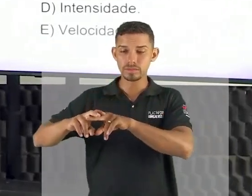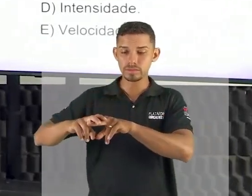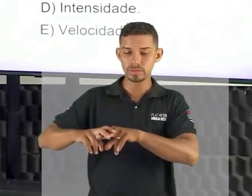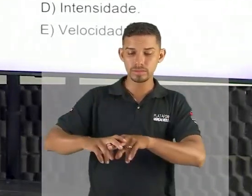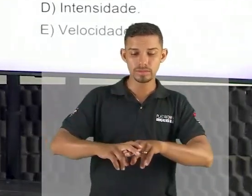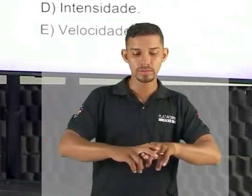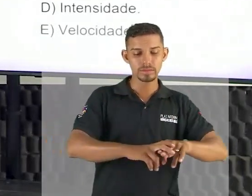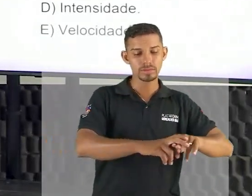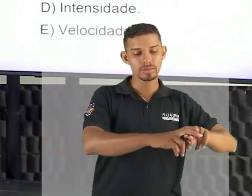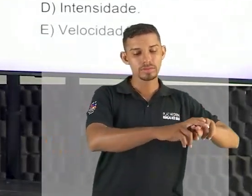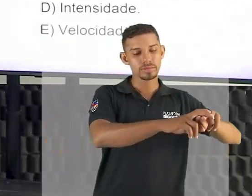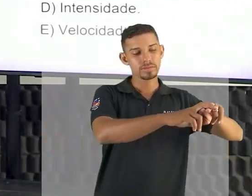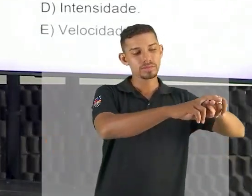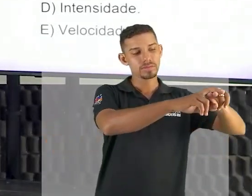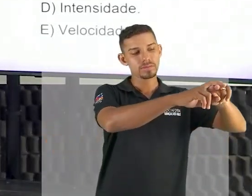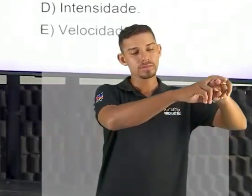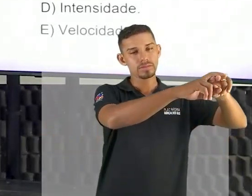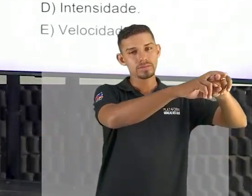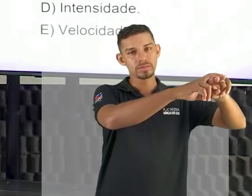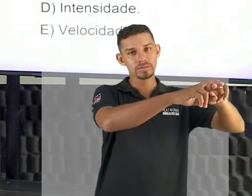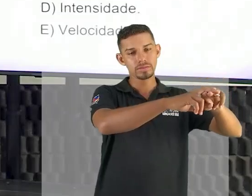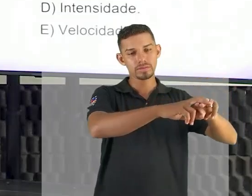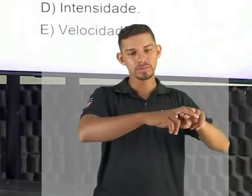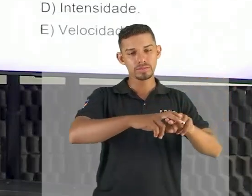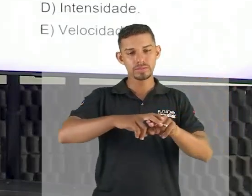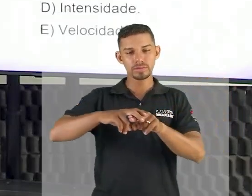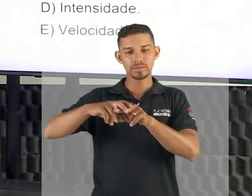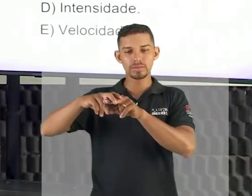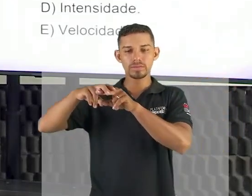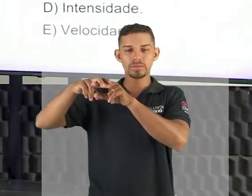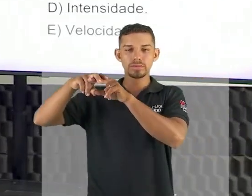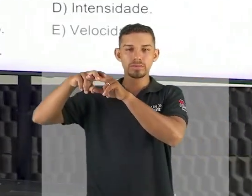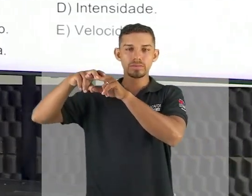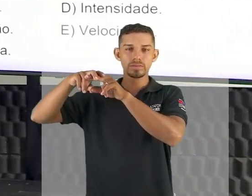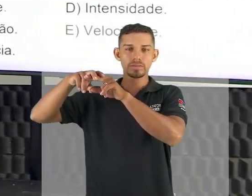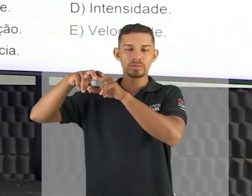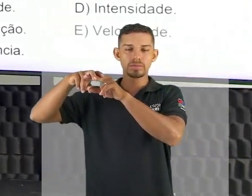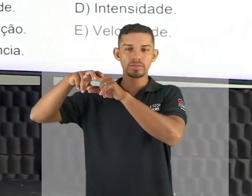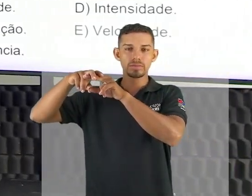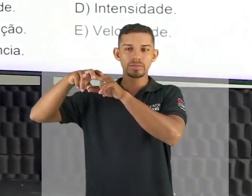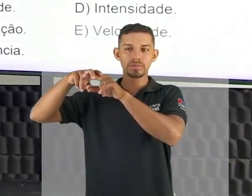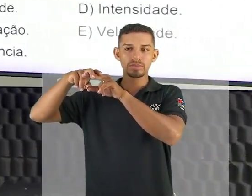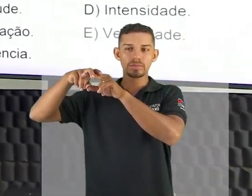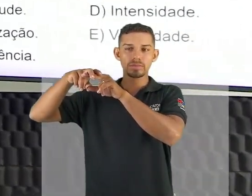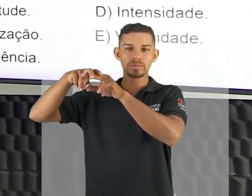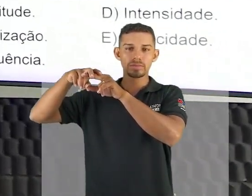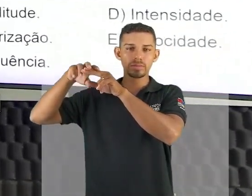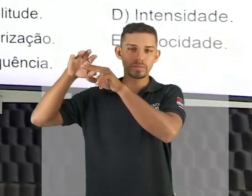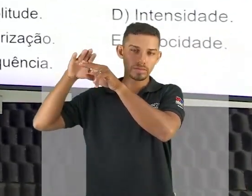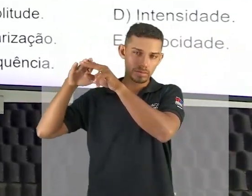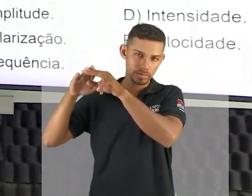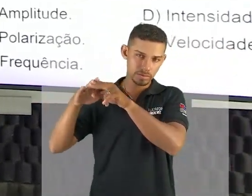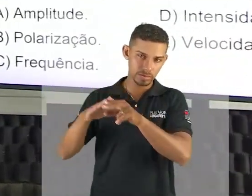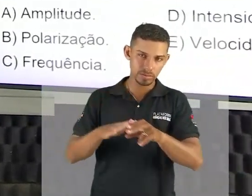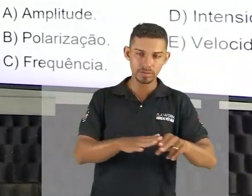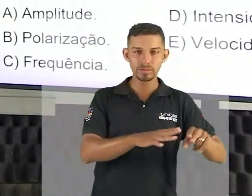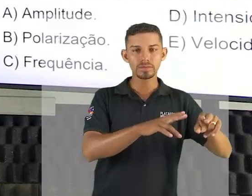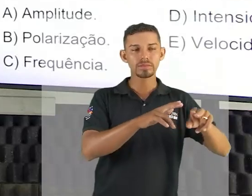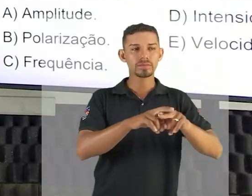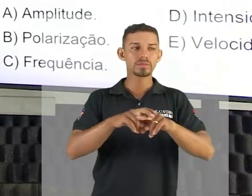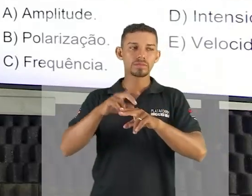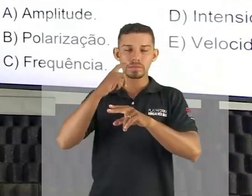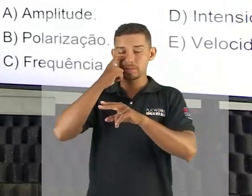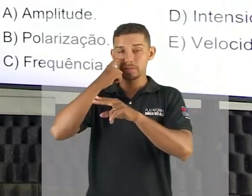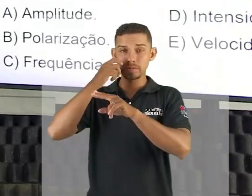ó aí ela vai e volta quando ela chegar no ponto mais alto você empurra novamente